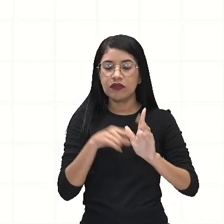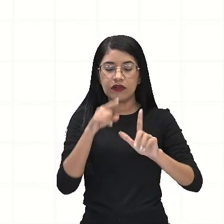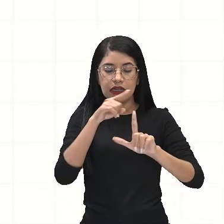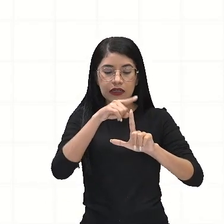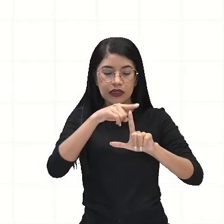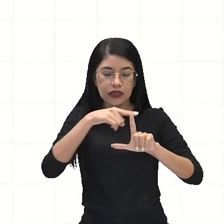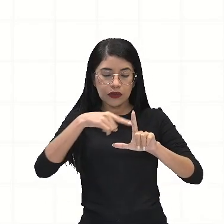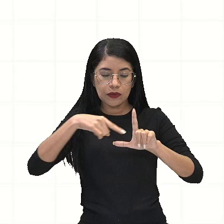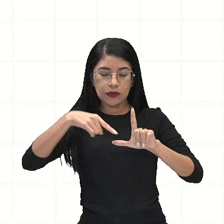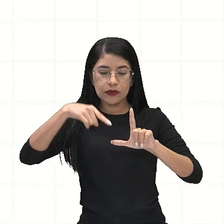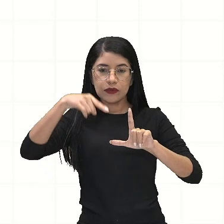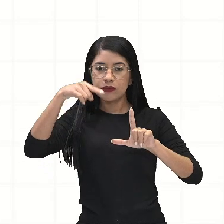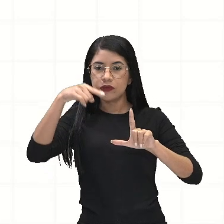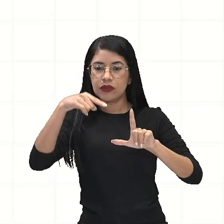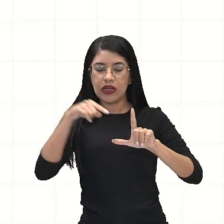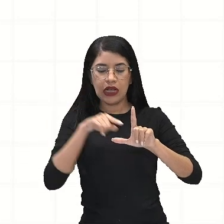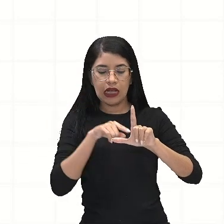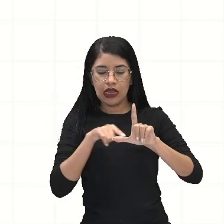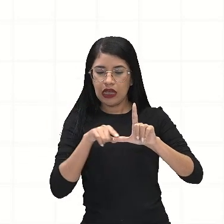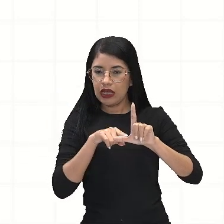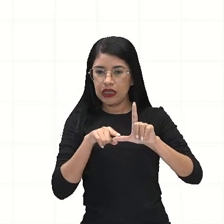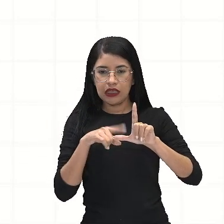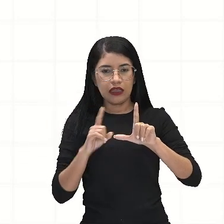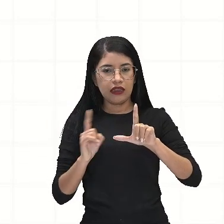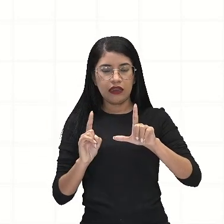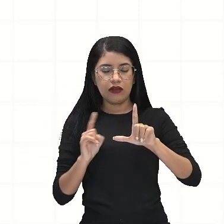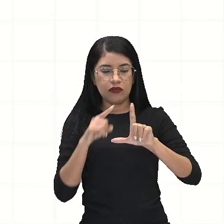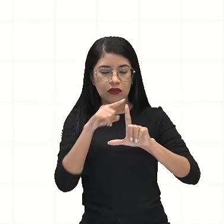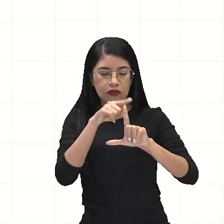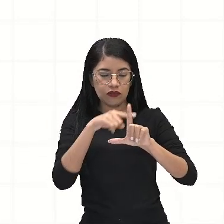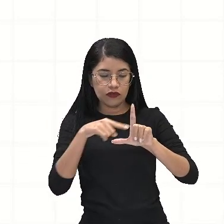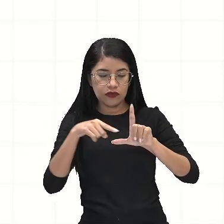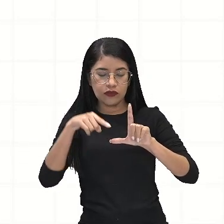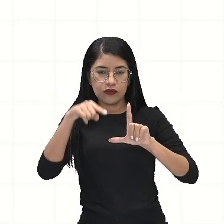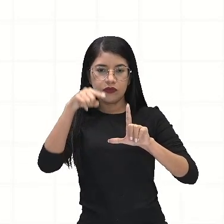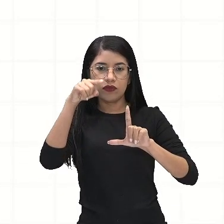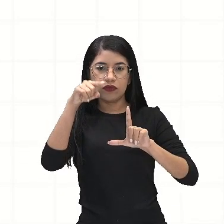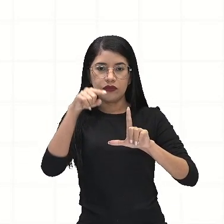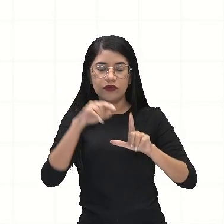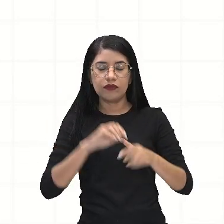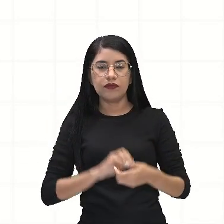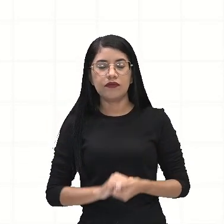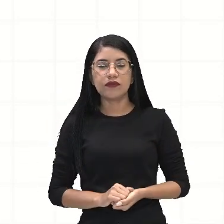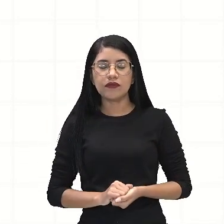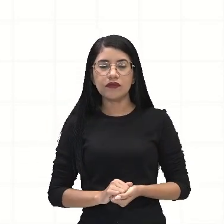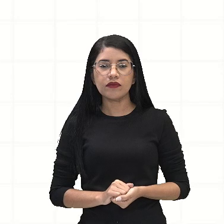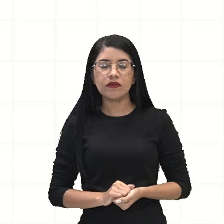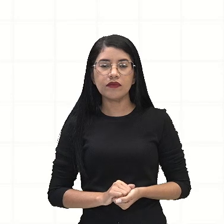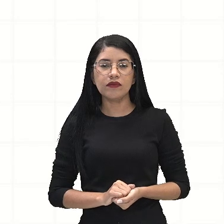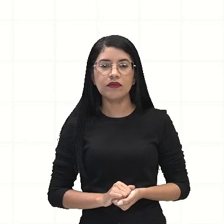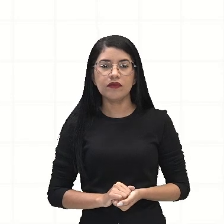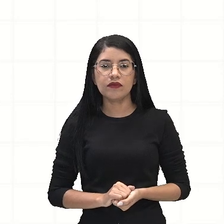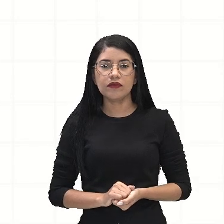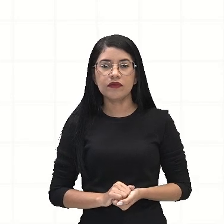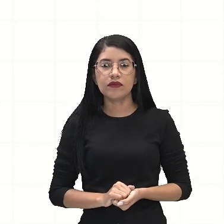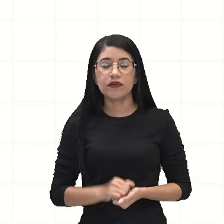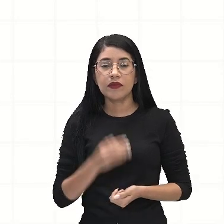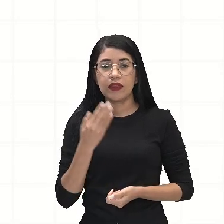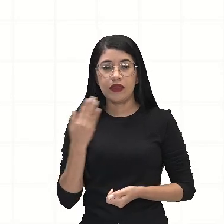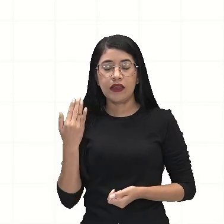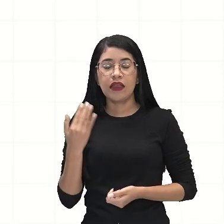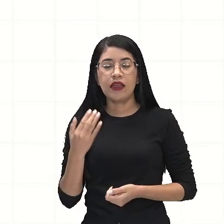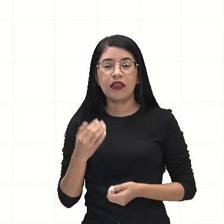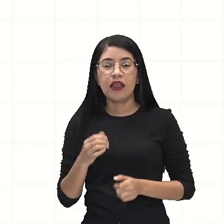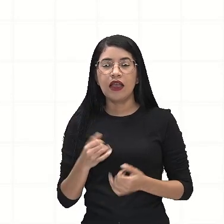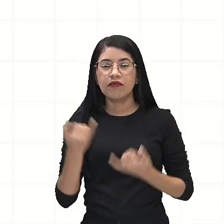e volta. Ele não toca o eixo x. Então, essa aqui é uma